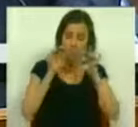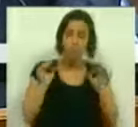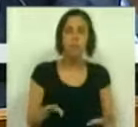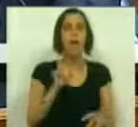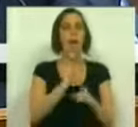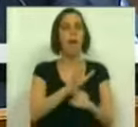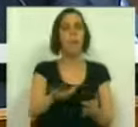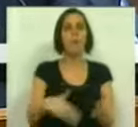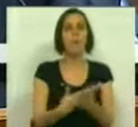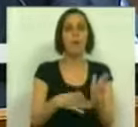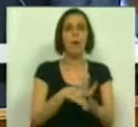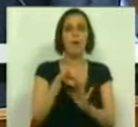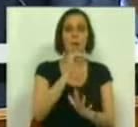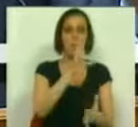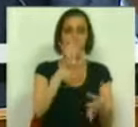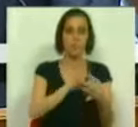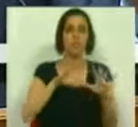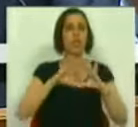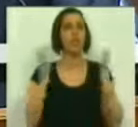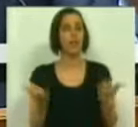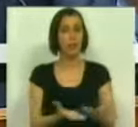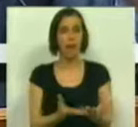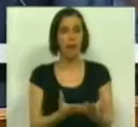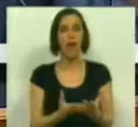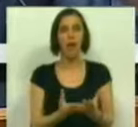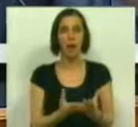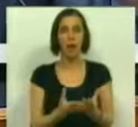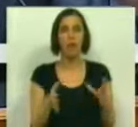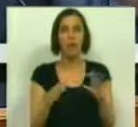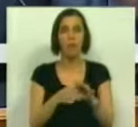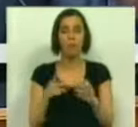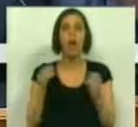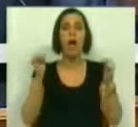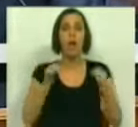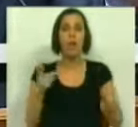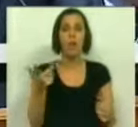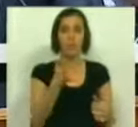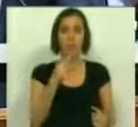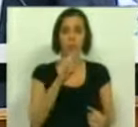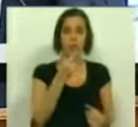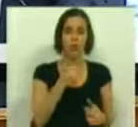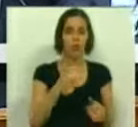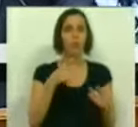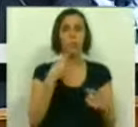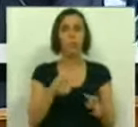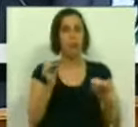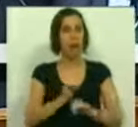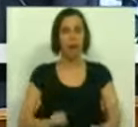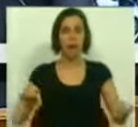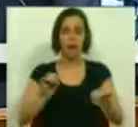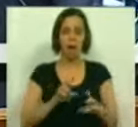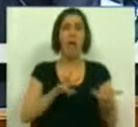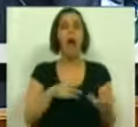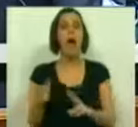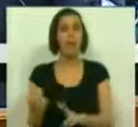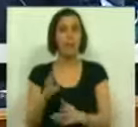como a que a proposta de lei respeita na generalidade o referido acordo tripartido, a UGT nada tem a observar quanto